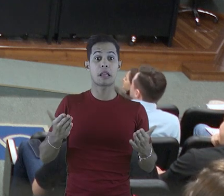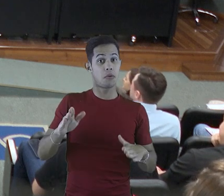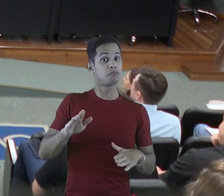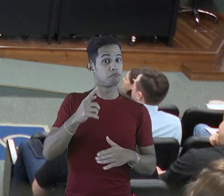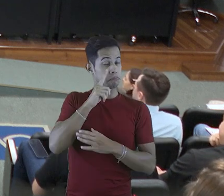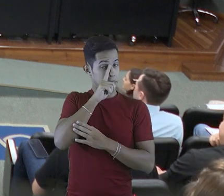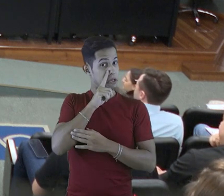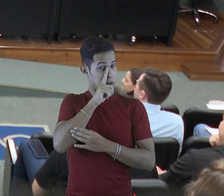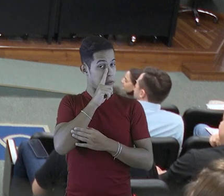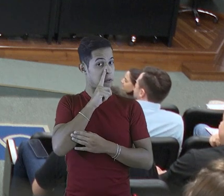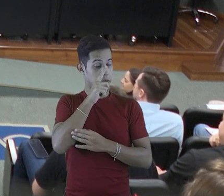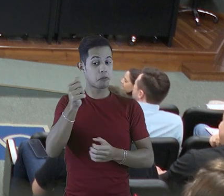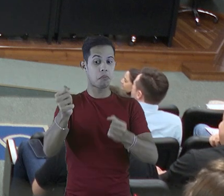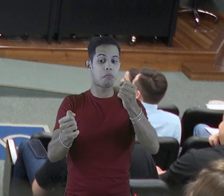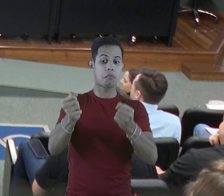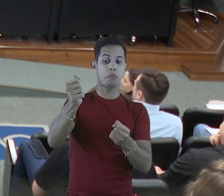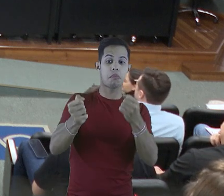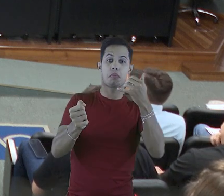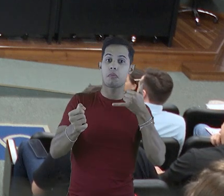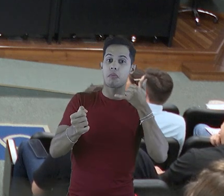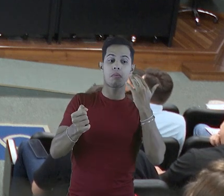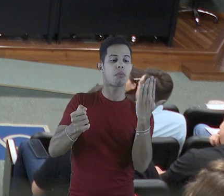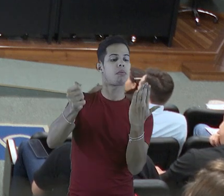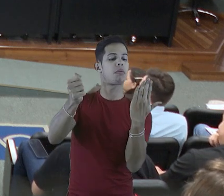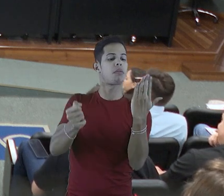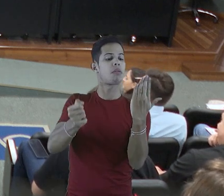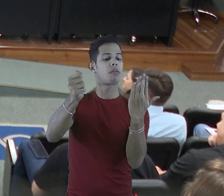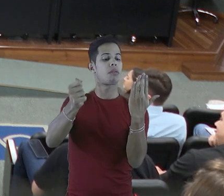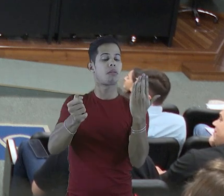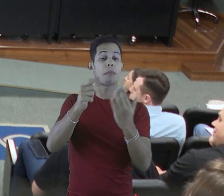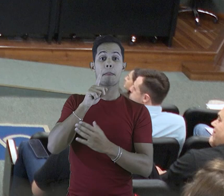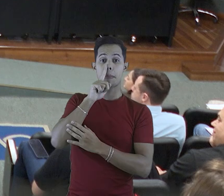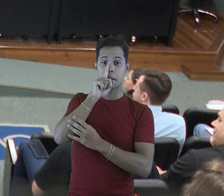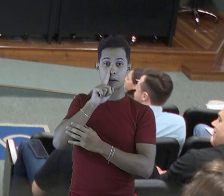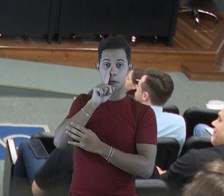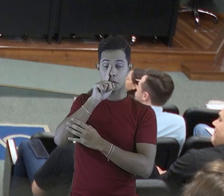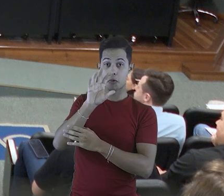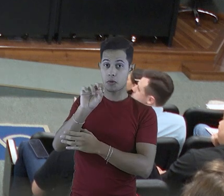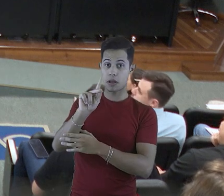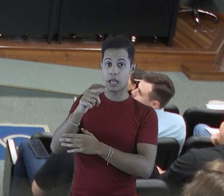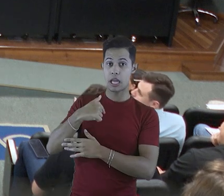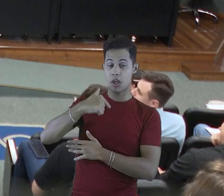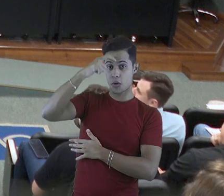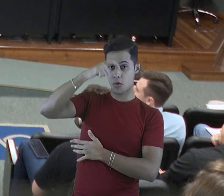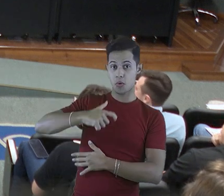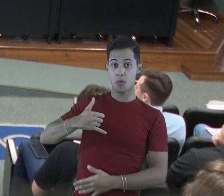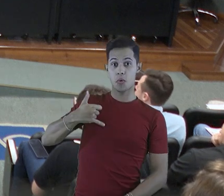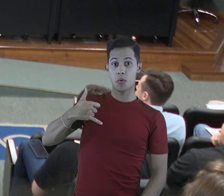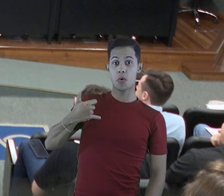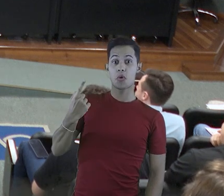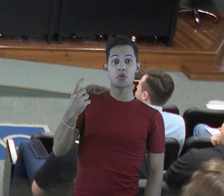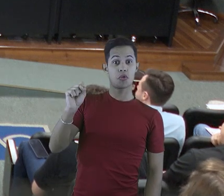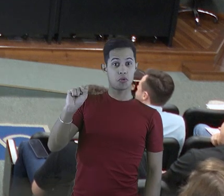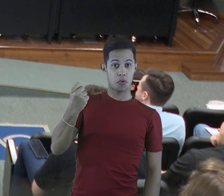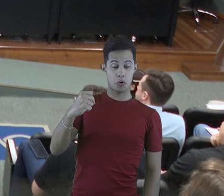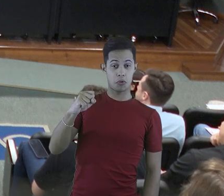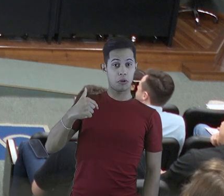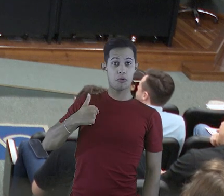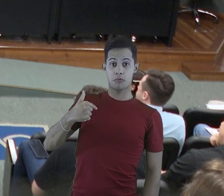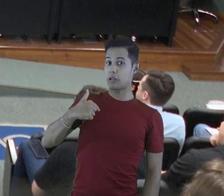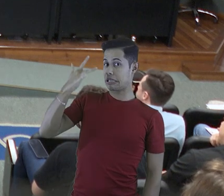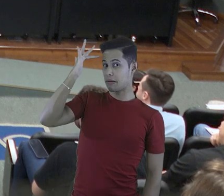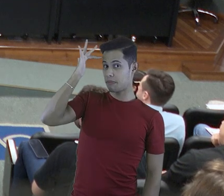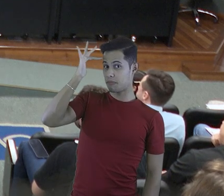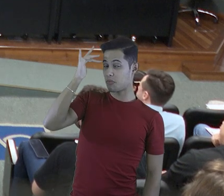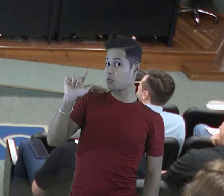Apetite de risco alto. Apetite de risco alto. Tudo bem. Eu, com 18 anos, tinha um apetite de risco muito mais alto do